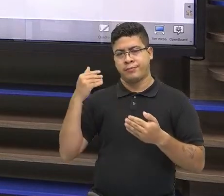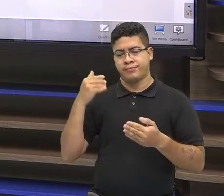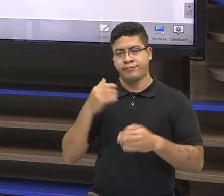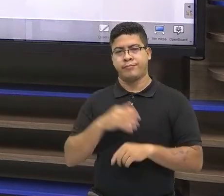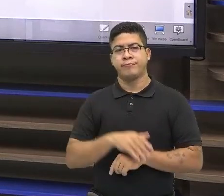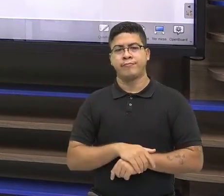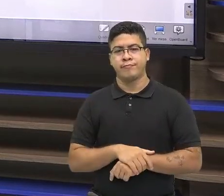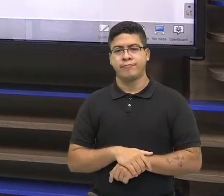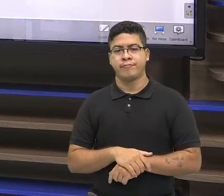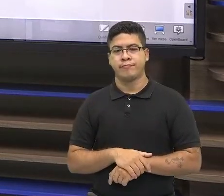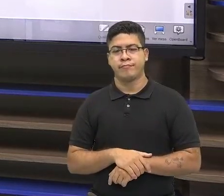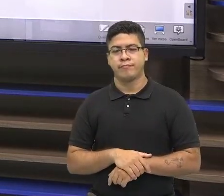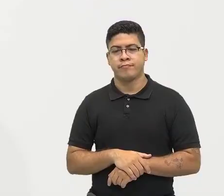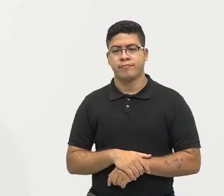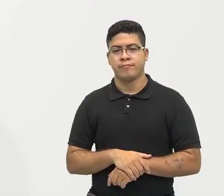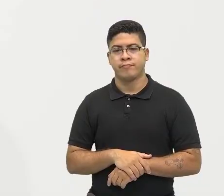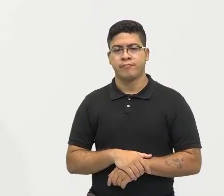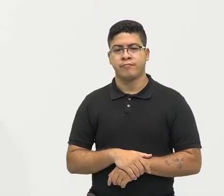Então, enquanto